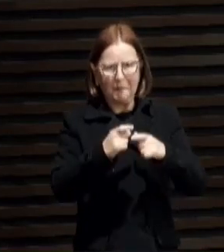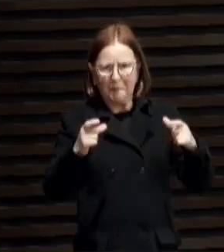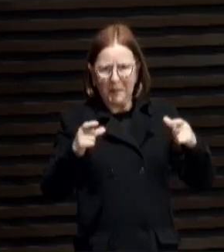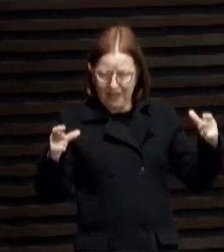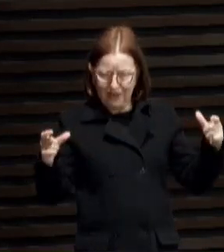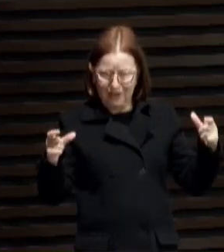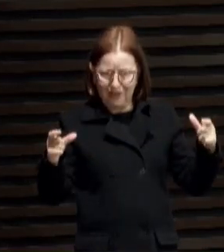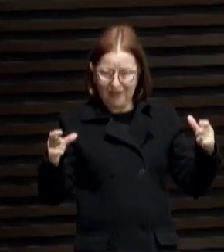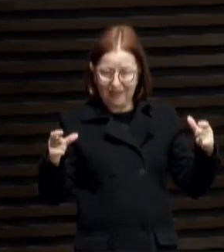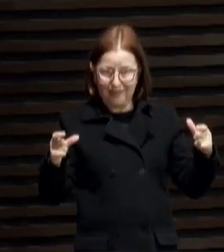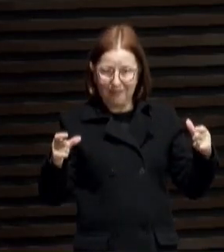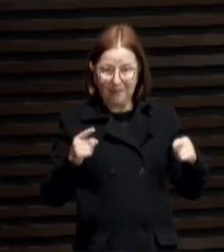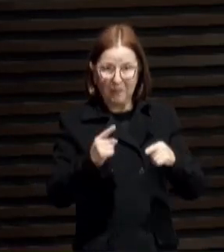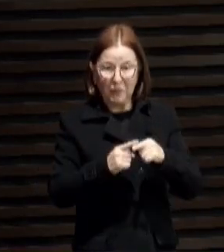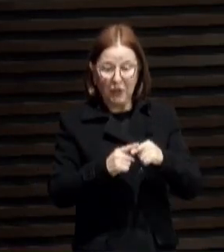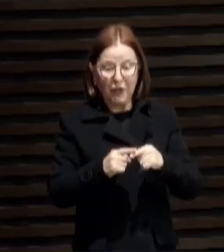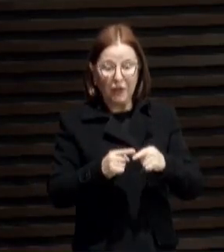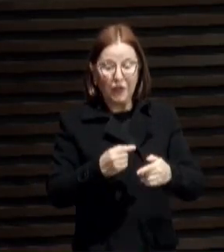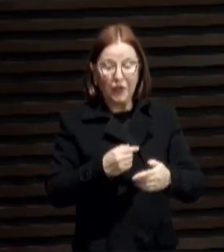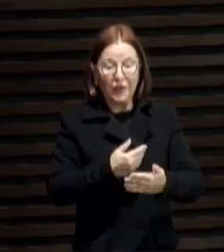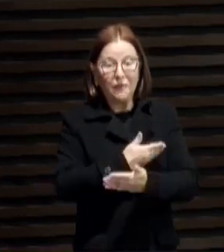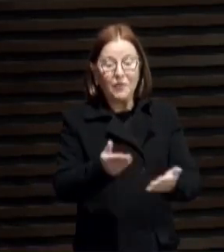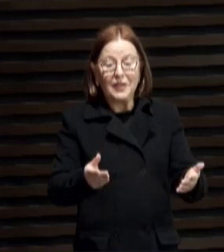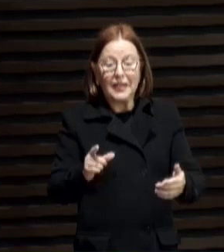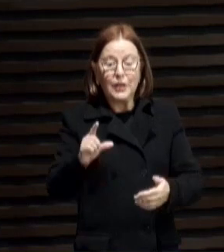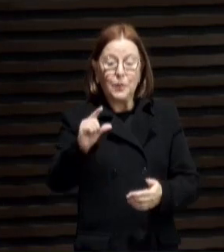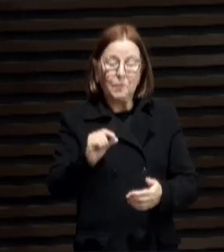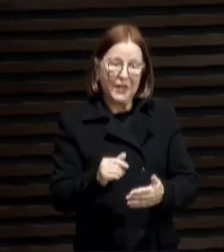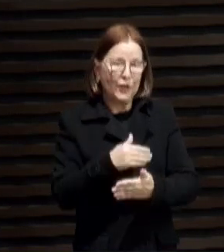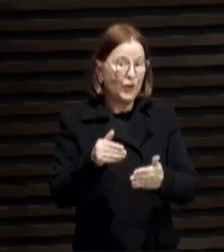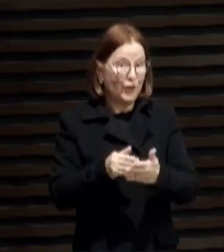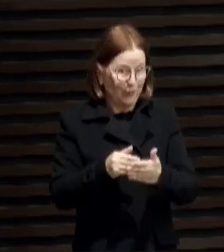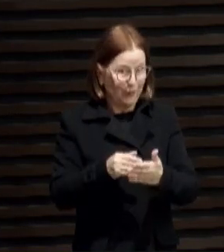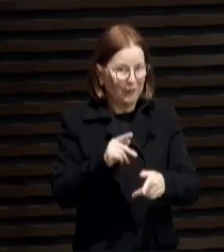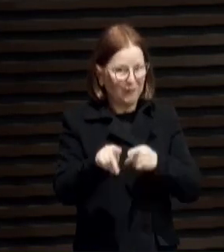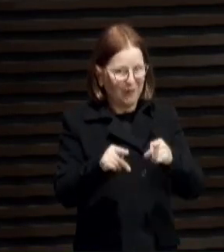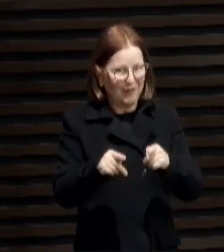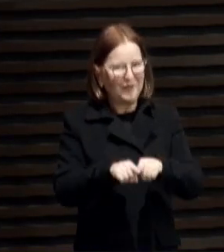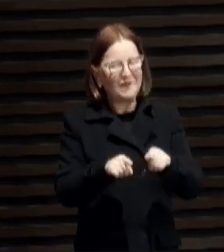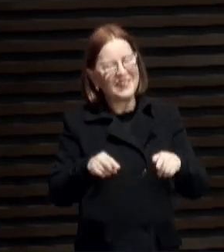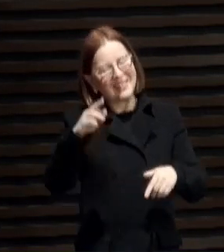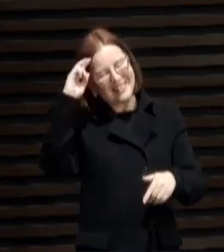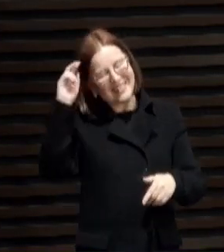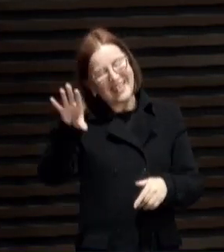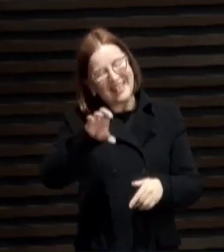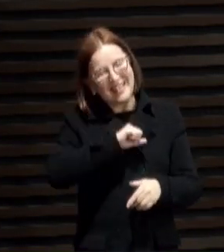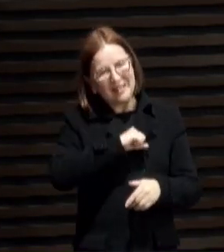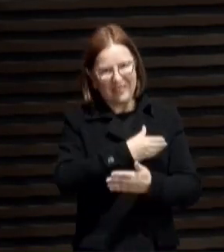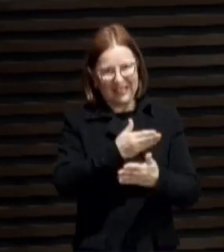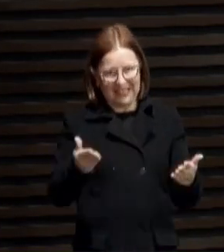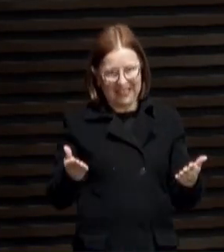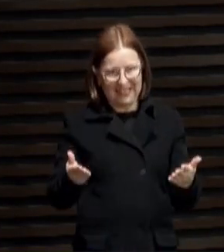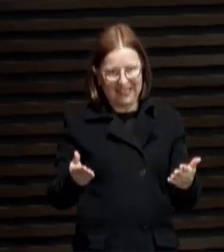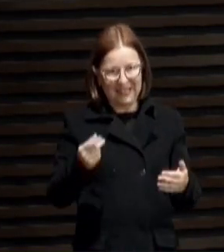pois éreis o menor de todos os povos, mas porque o Senhor vos amava, e para guardar